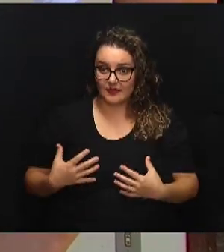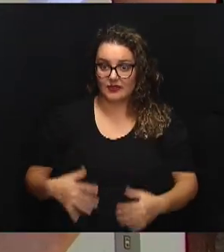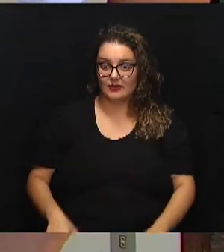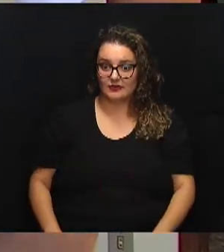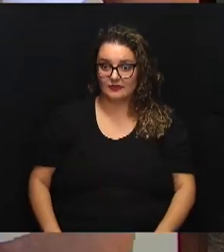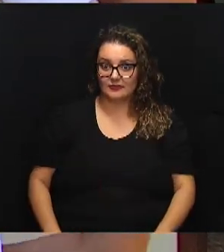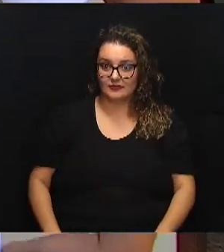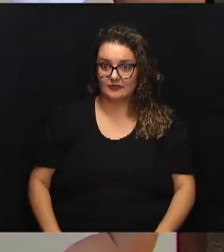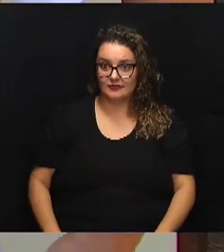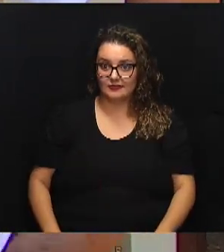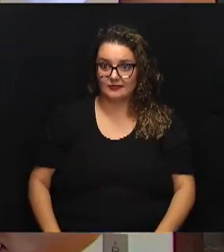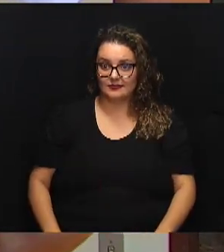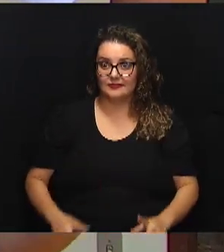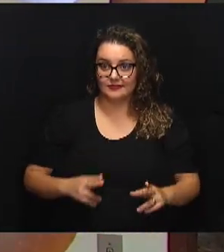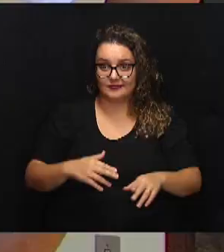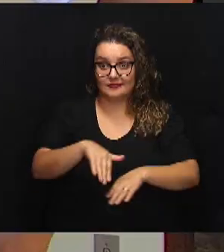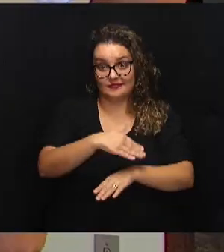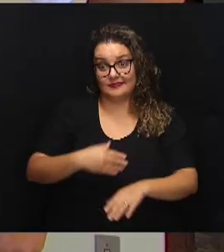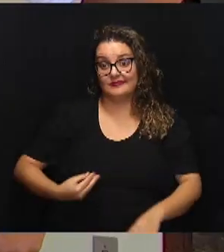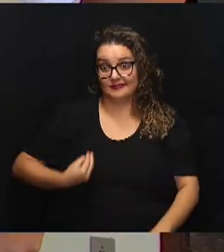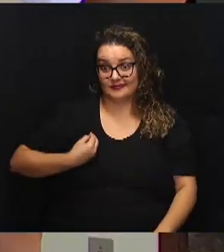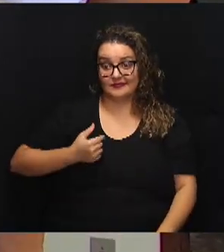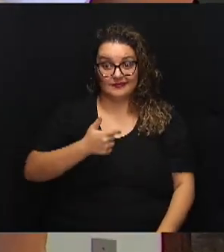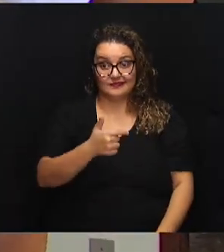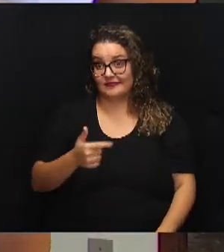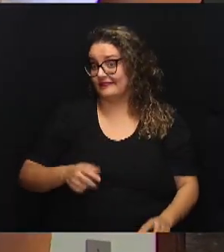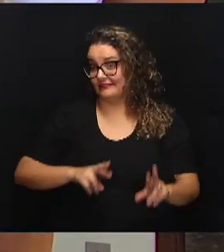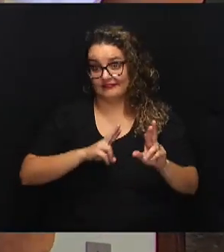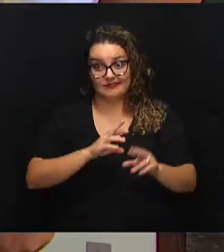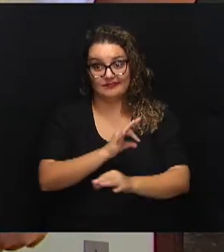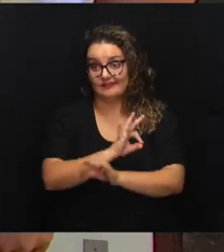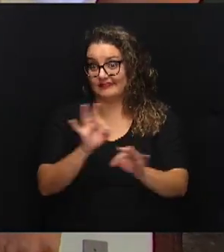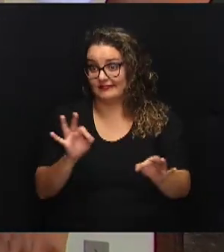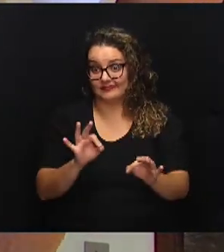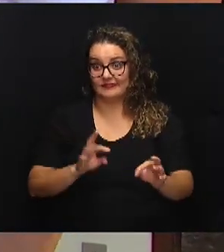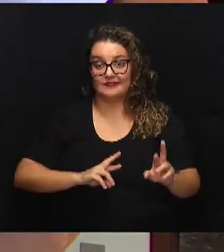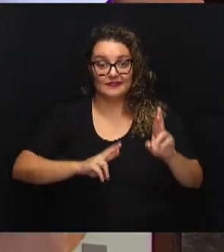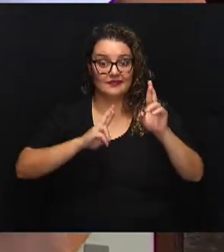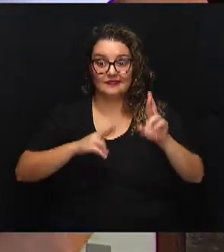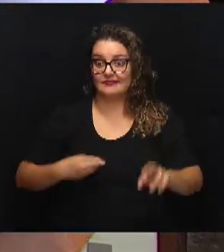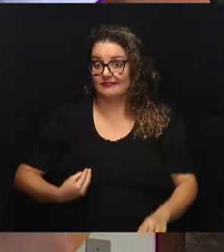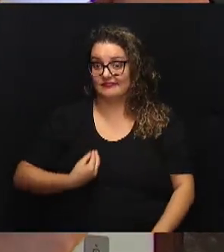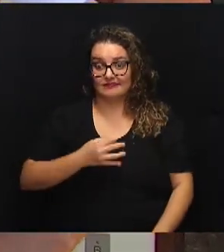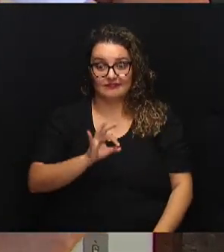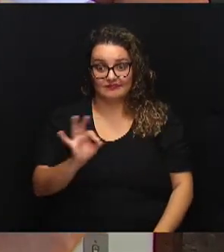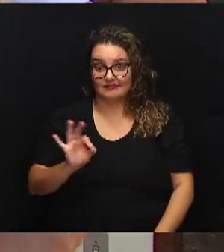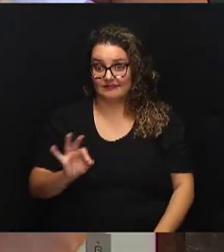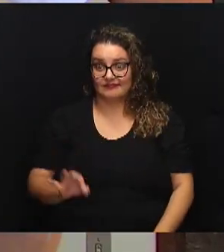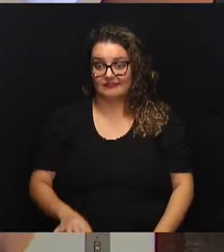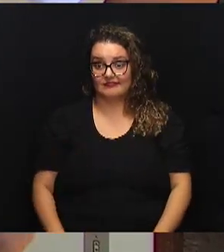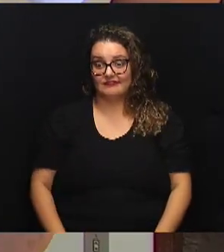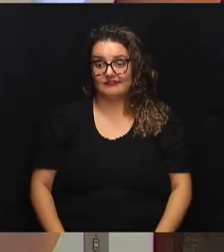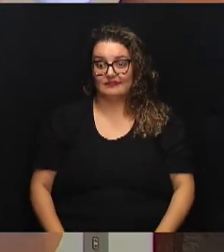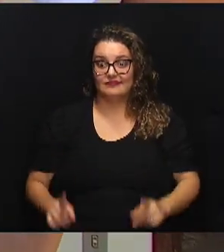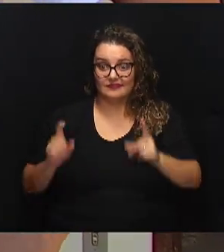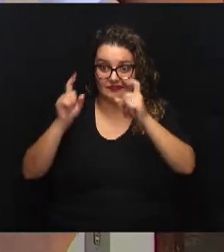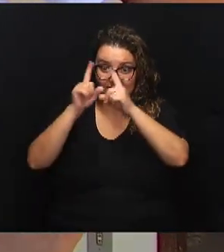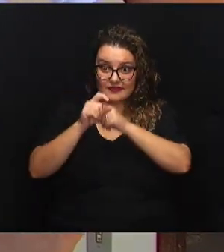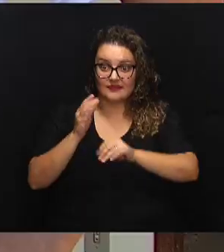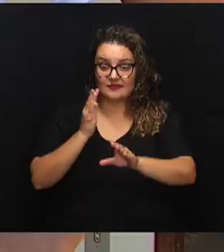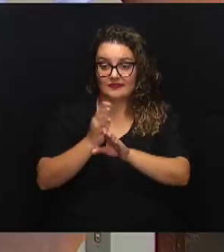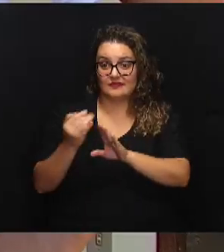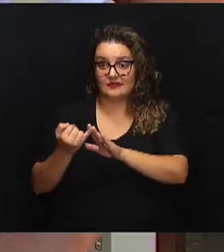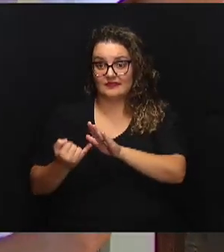Eu, como era morador de rua, né, já não tinha mais experiência, não tinha mais expectativa de vida. Difícil arrumar uma instituição que